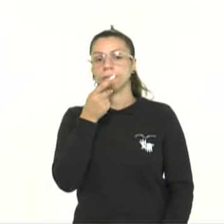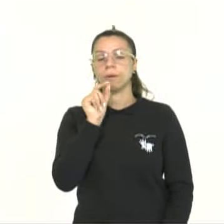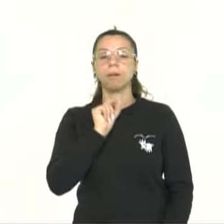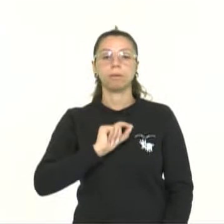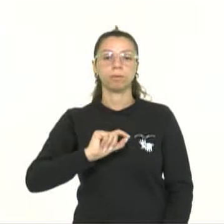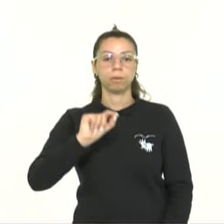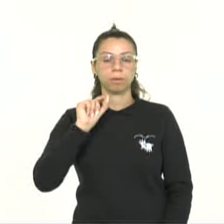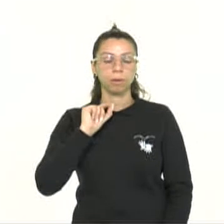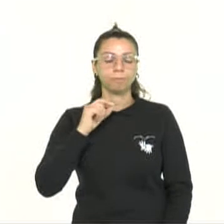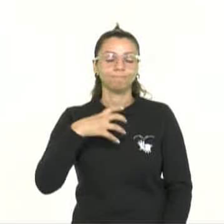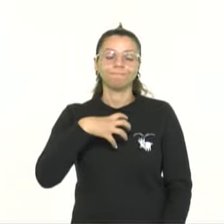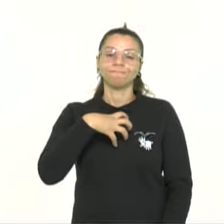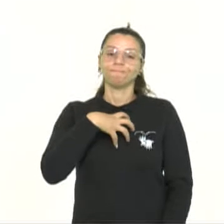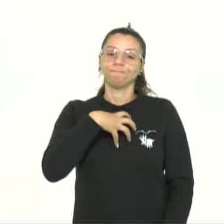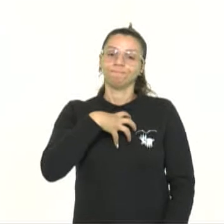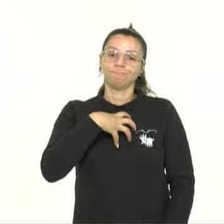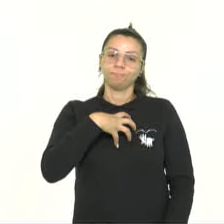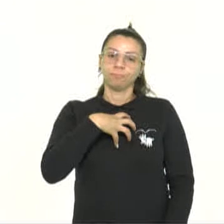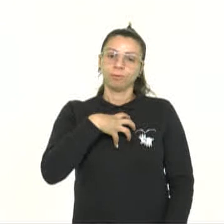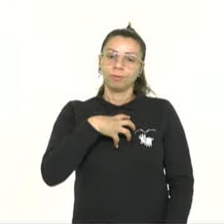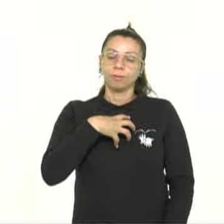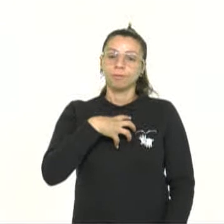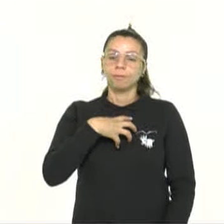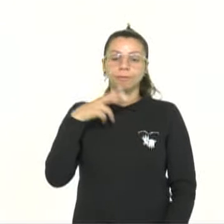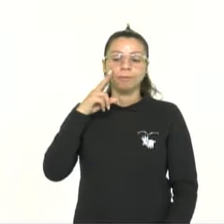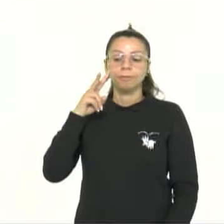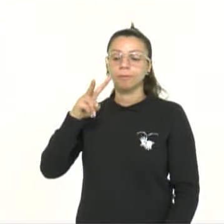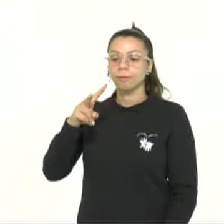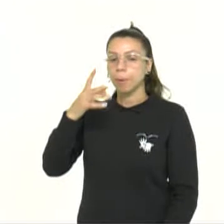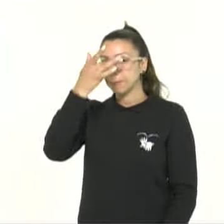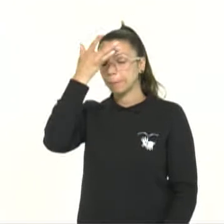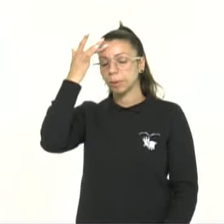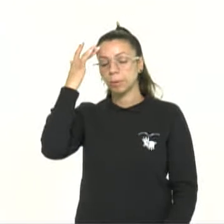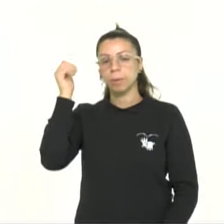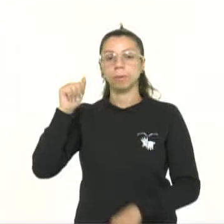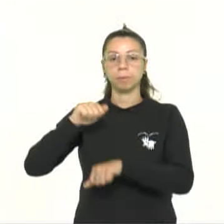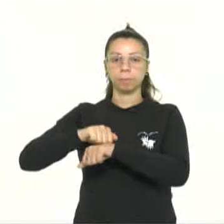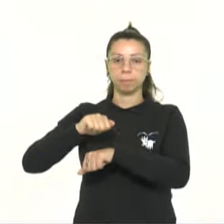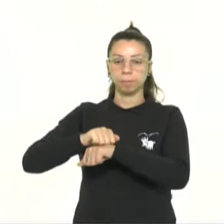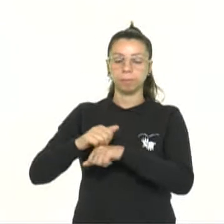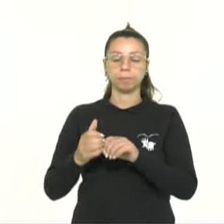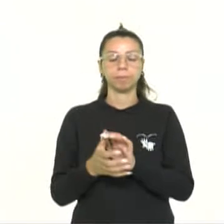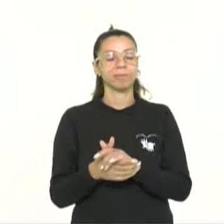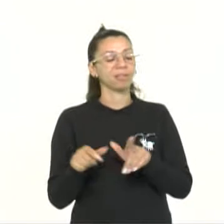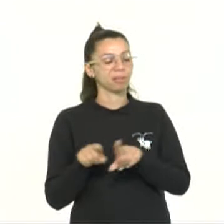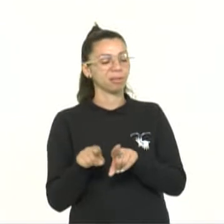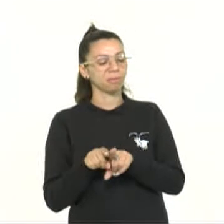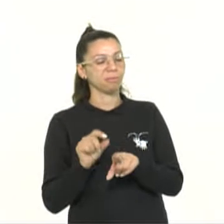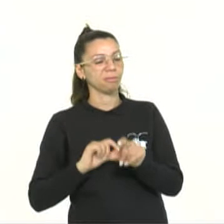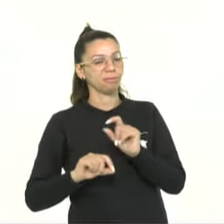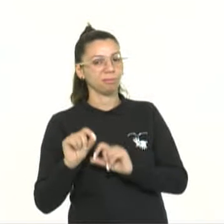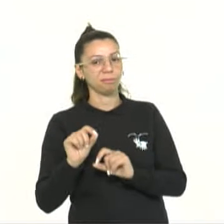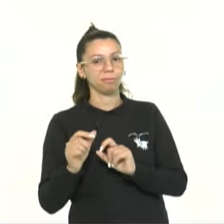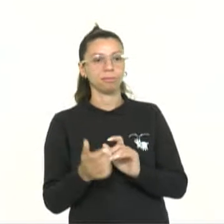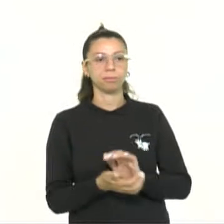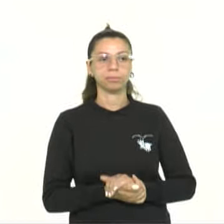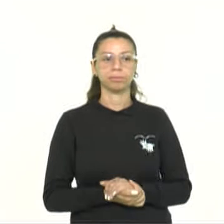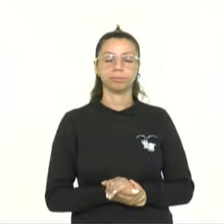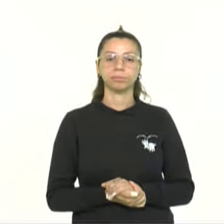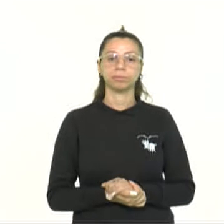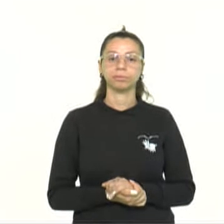também. Aí a opinião da Mafalda, né? Mafalda sendo Mafalda. Habría que dar techo,